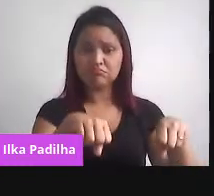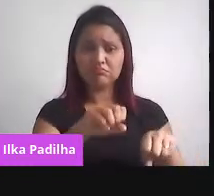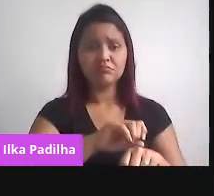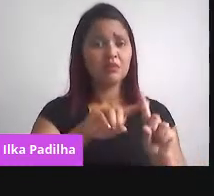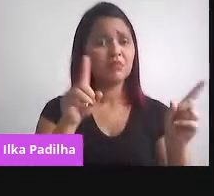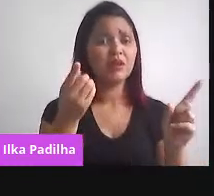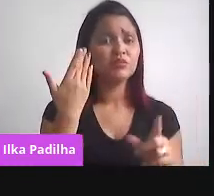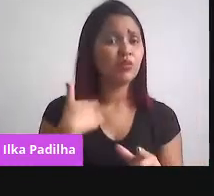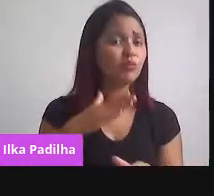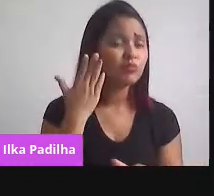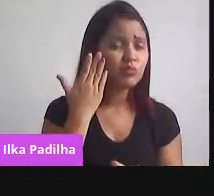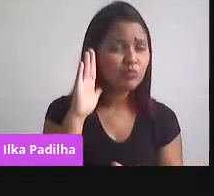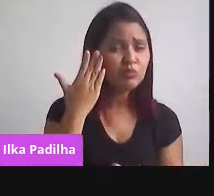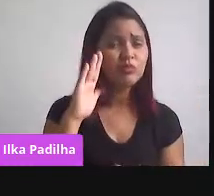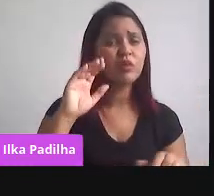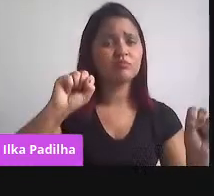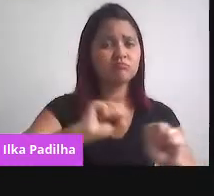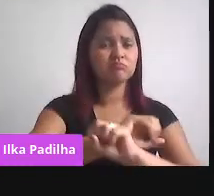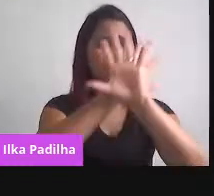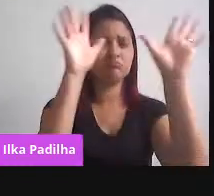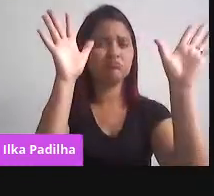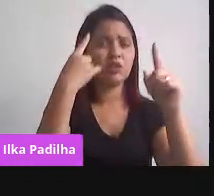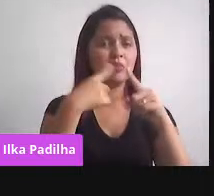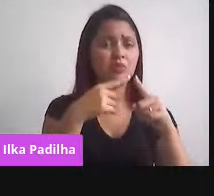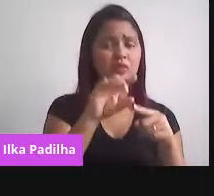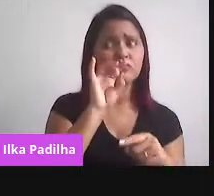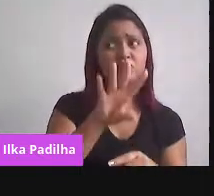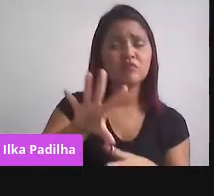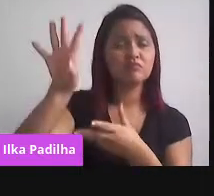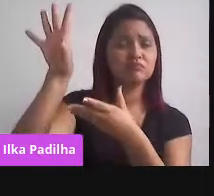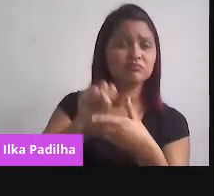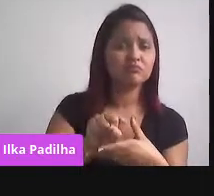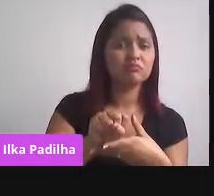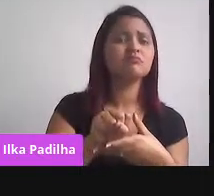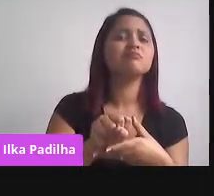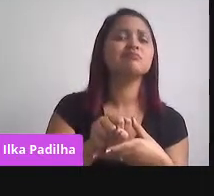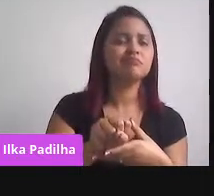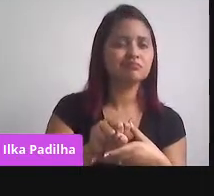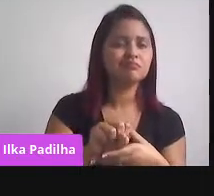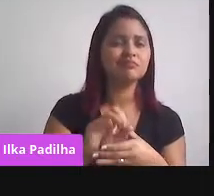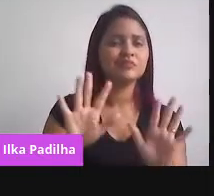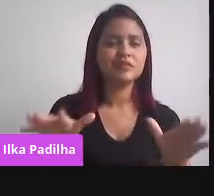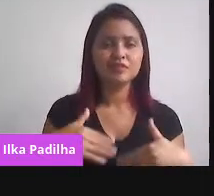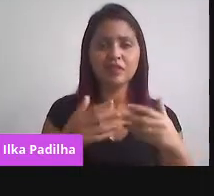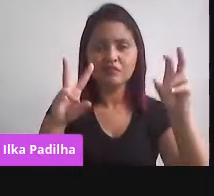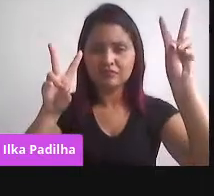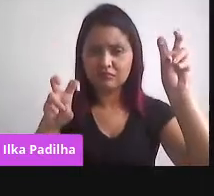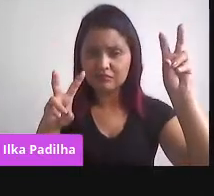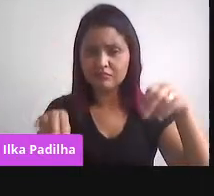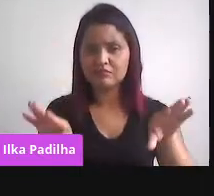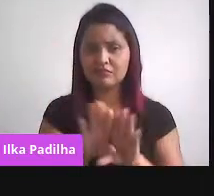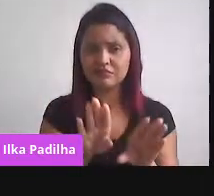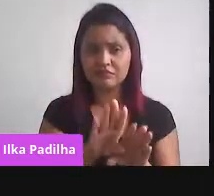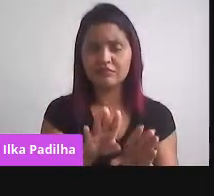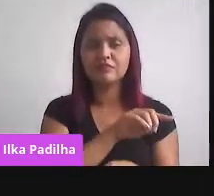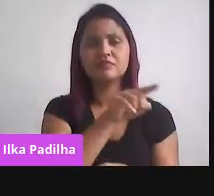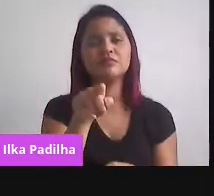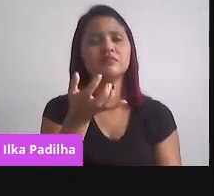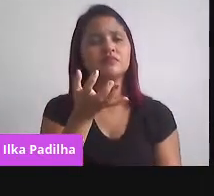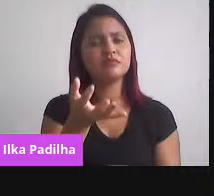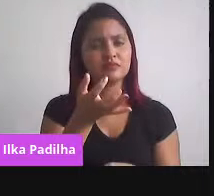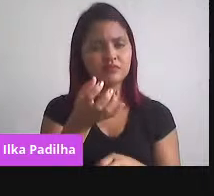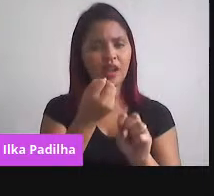transposição de um outro domínio. Então, aqui eu abro um parênteses também, que aqueles que querem trabalhar com o